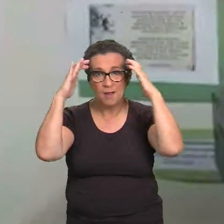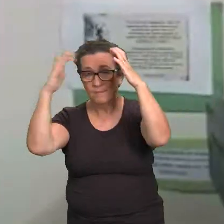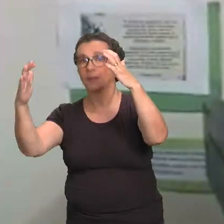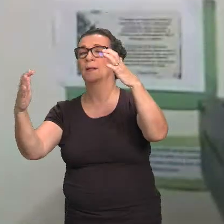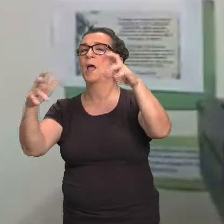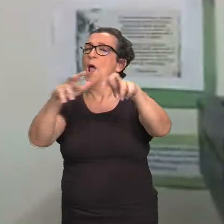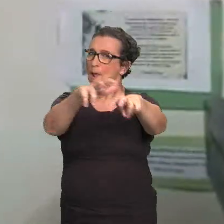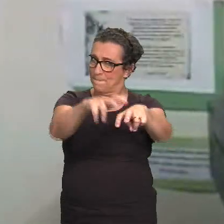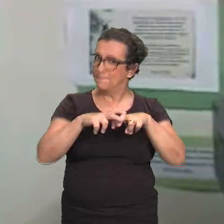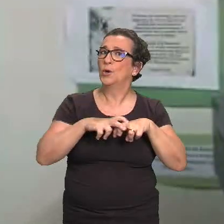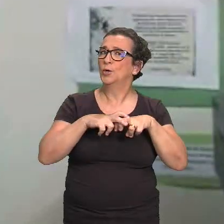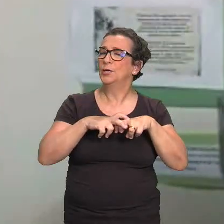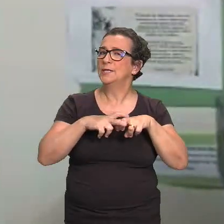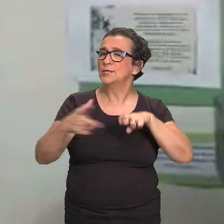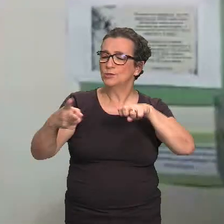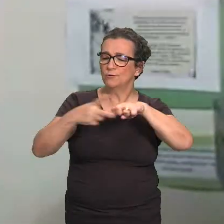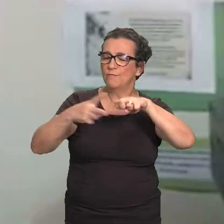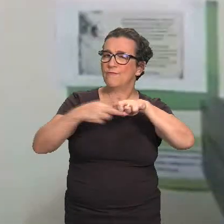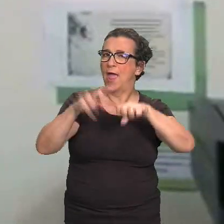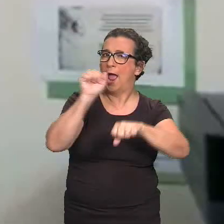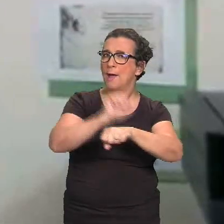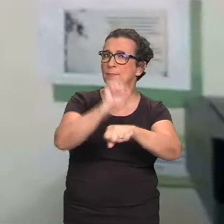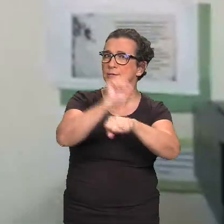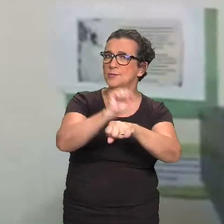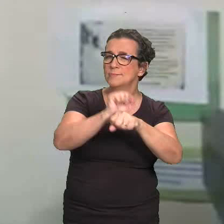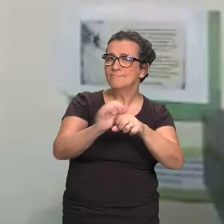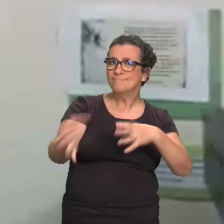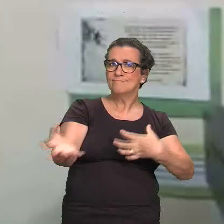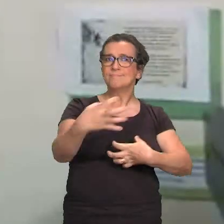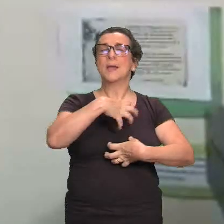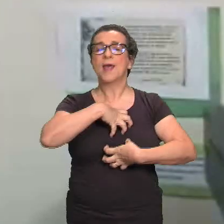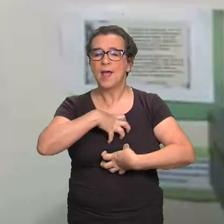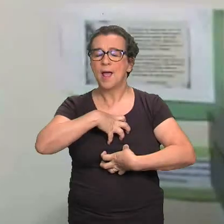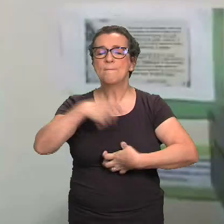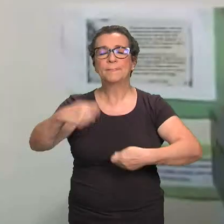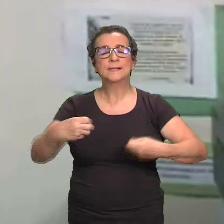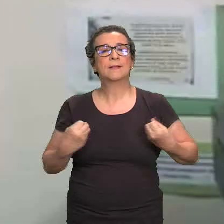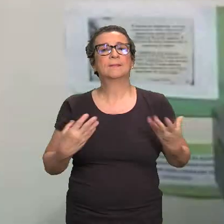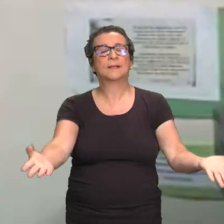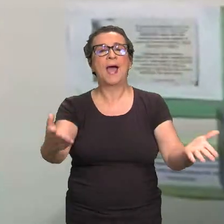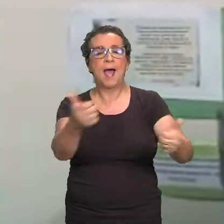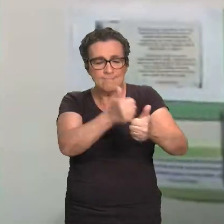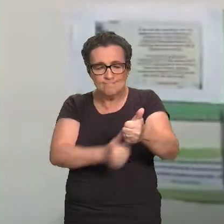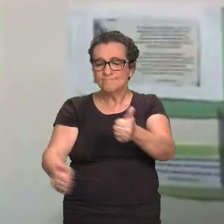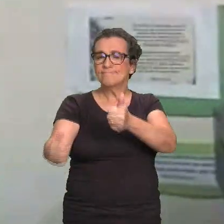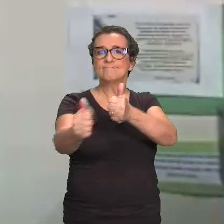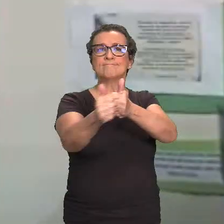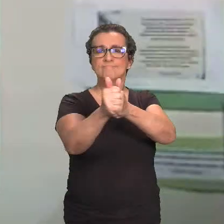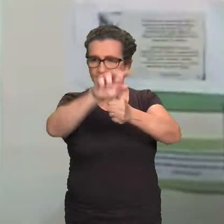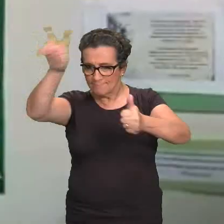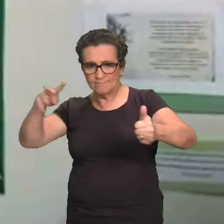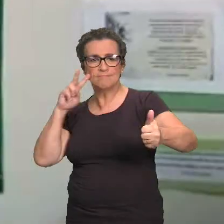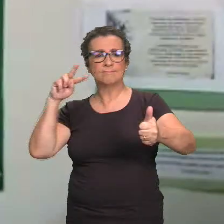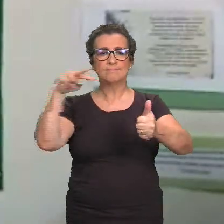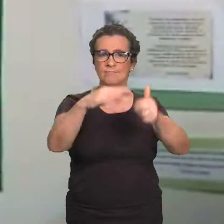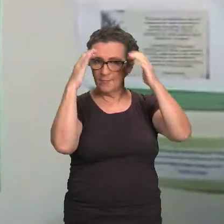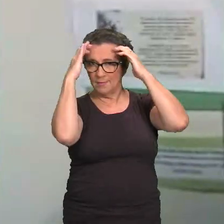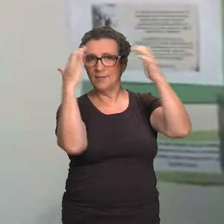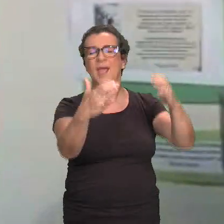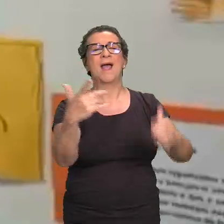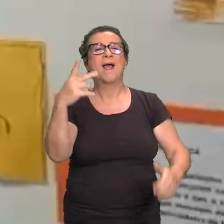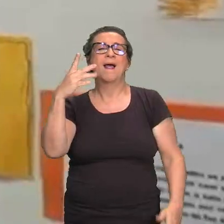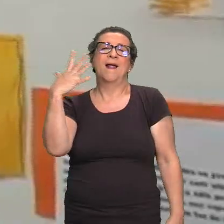esperançar, para que essa criança possa ser vista, ouvida e seja protagonista dessa linda